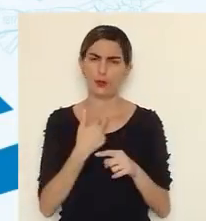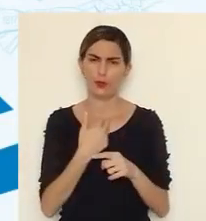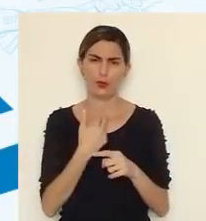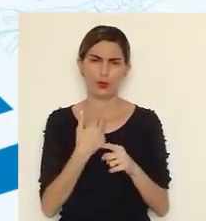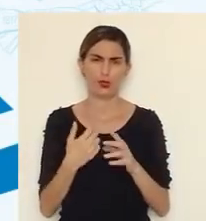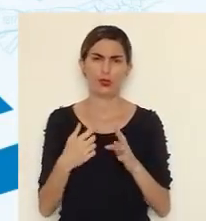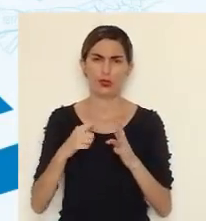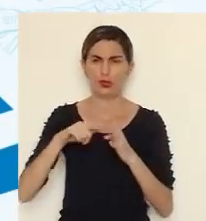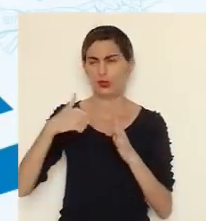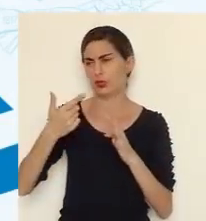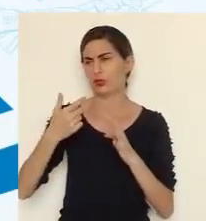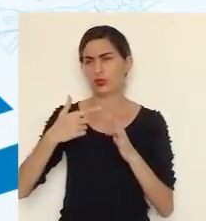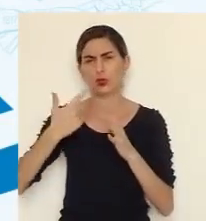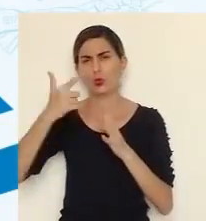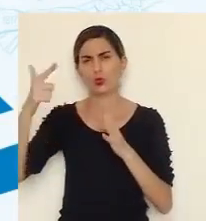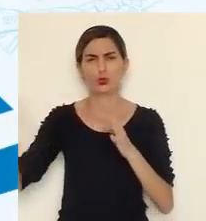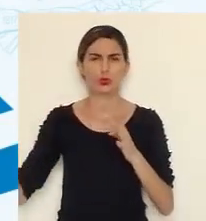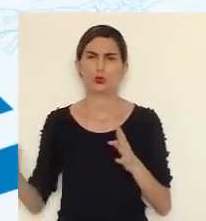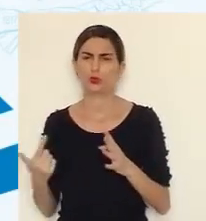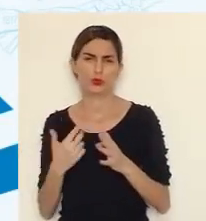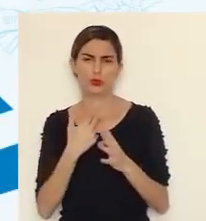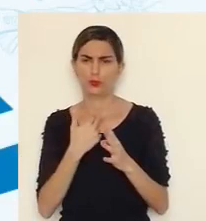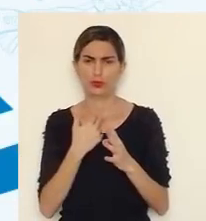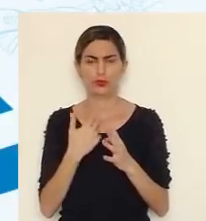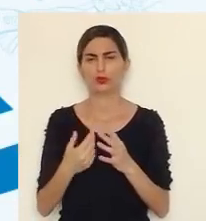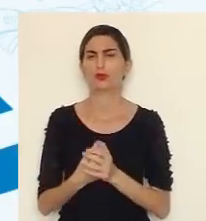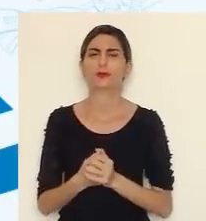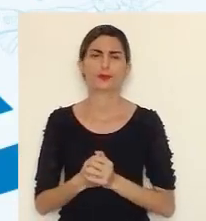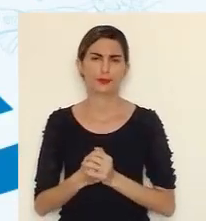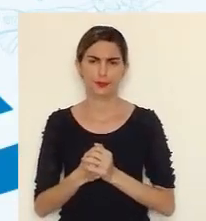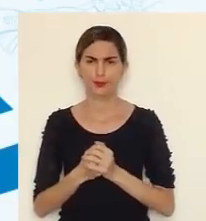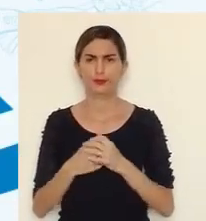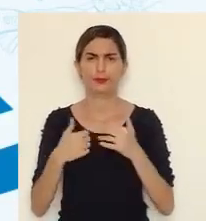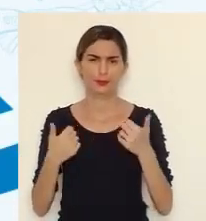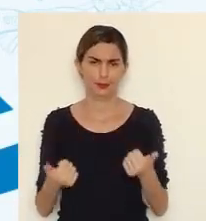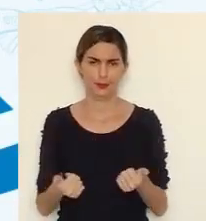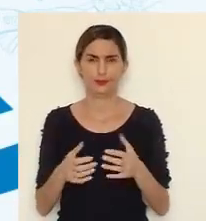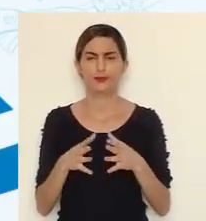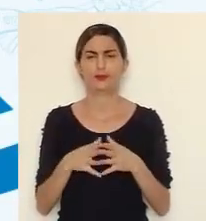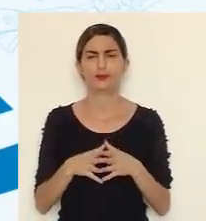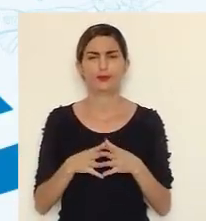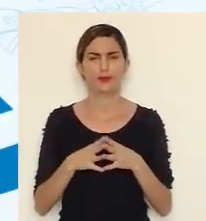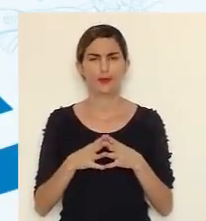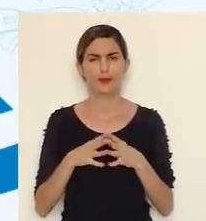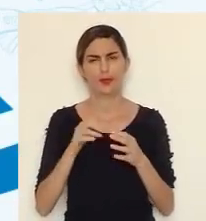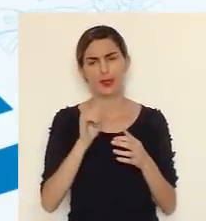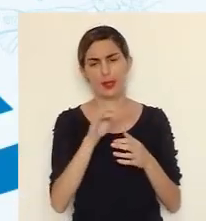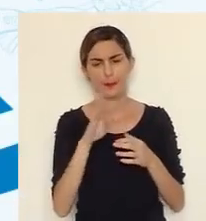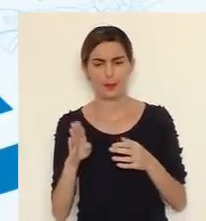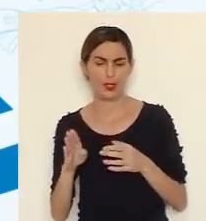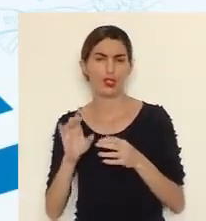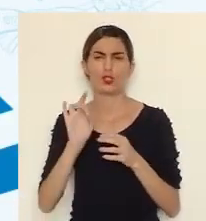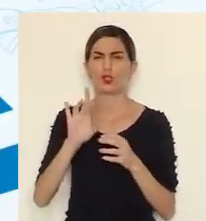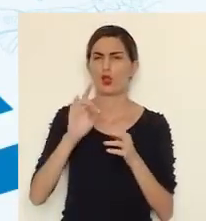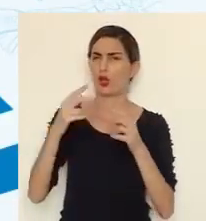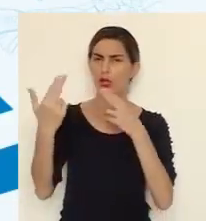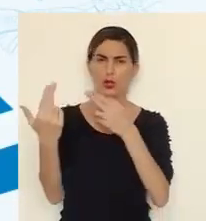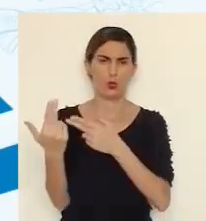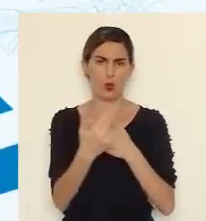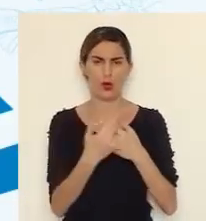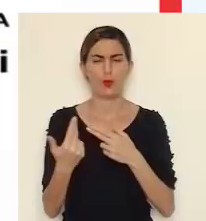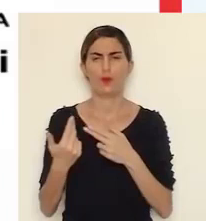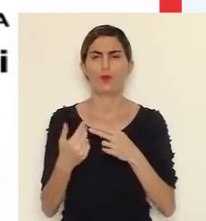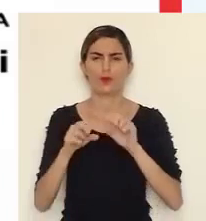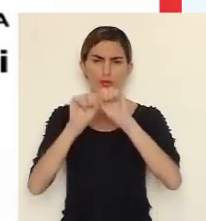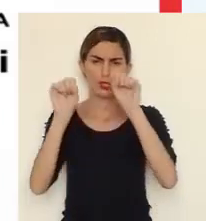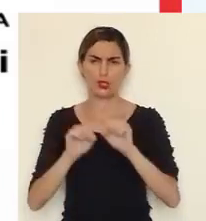mas não pode receber sangue do tipo A, nem sangue do tipo B e nem sangue do tipo AB, apenas dele